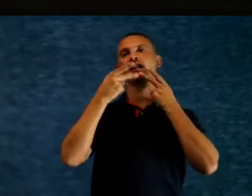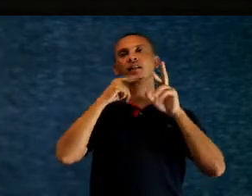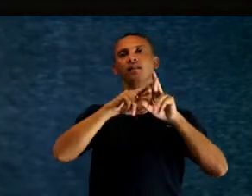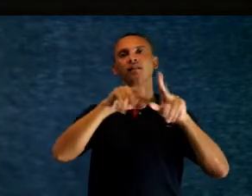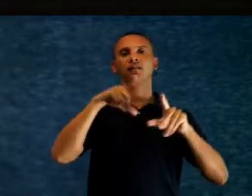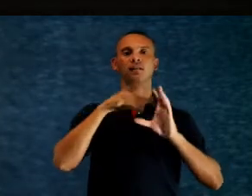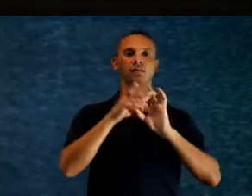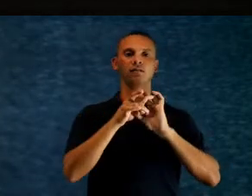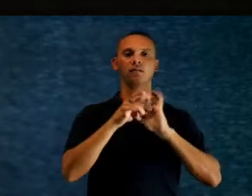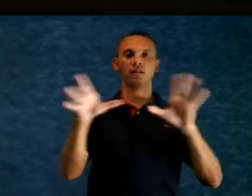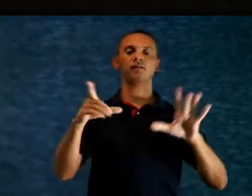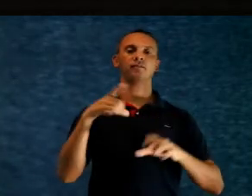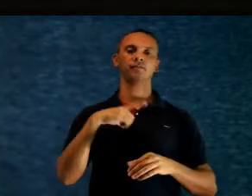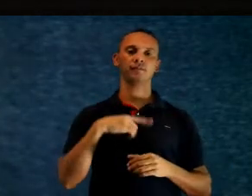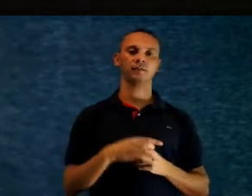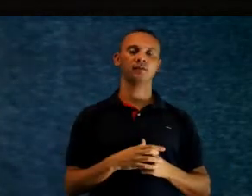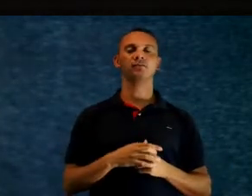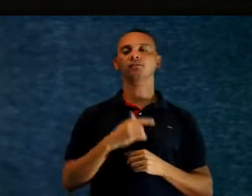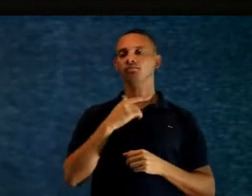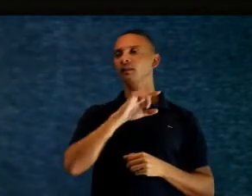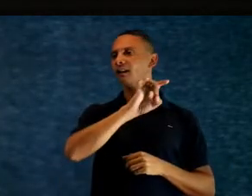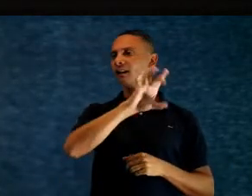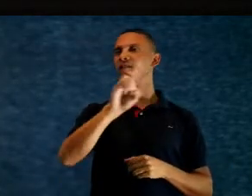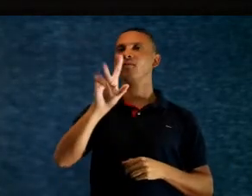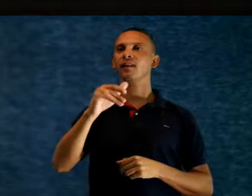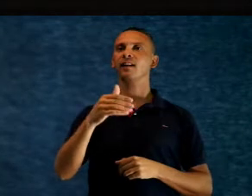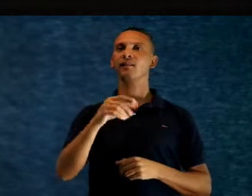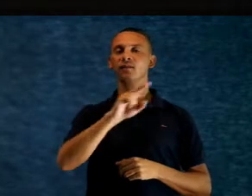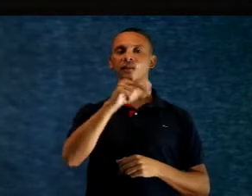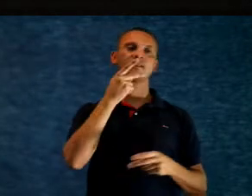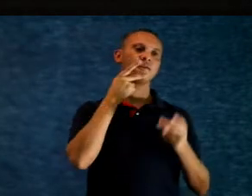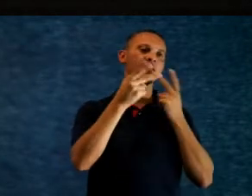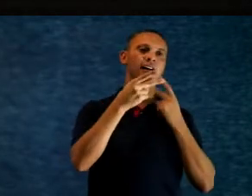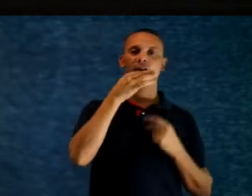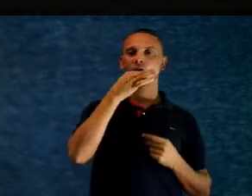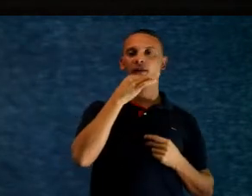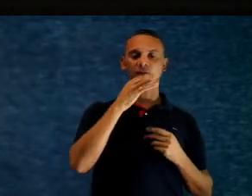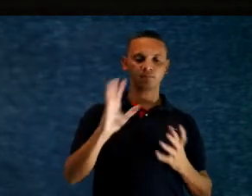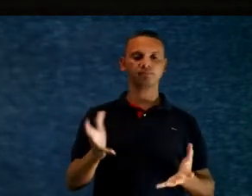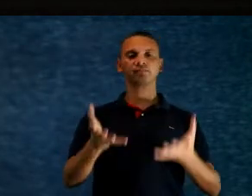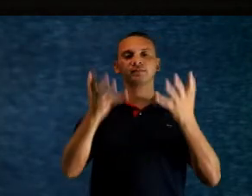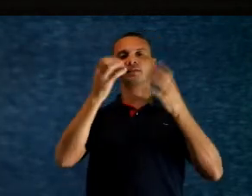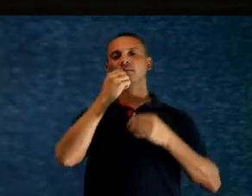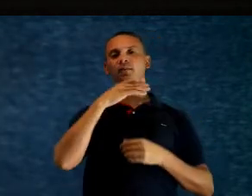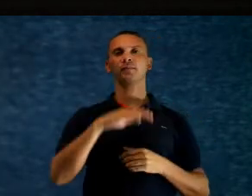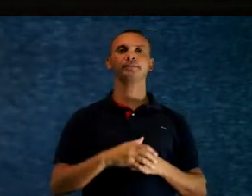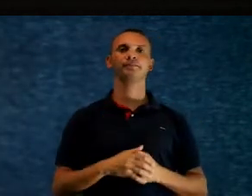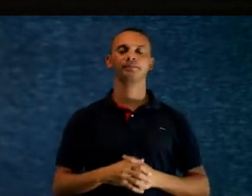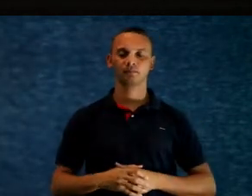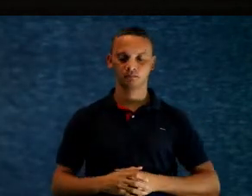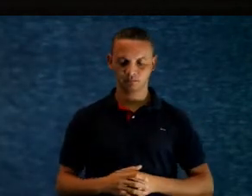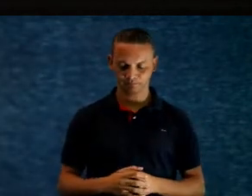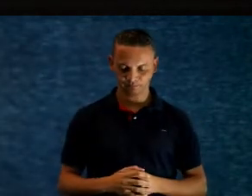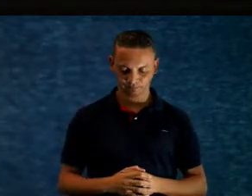Flávia? Edmilson, eu queria te perguntar uma coisa, porque eu noto que você conheceu a Julieta, conviveu com